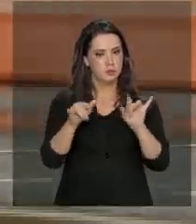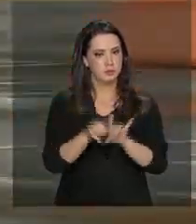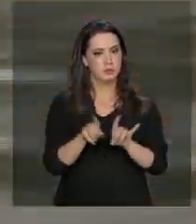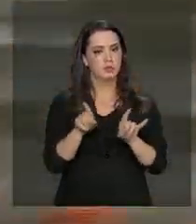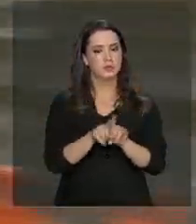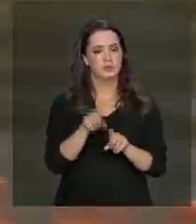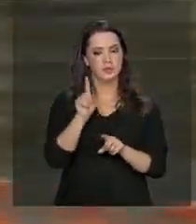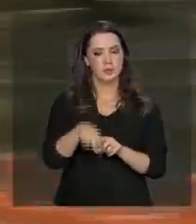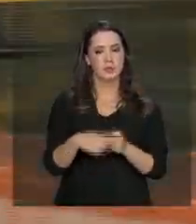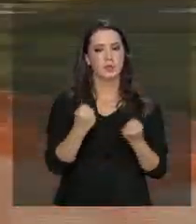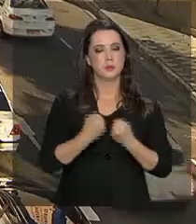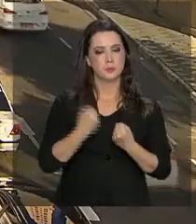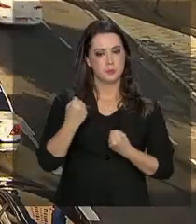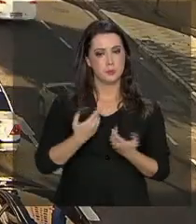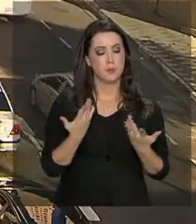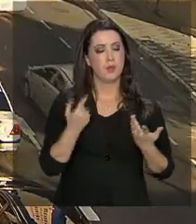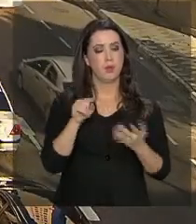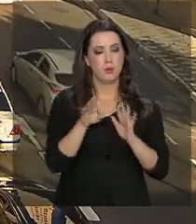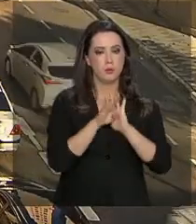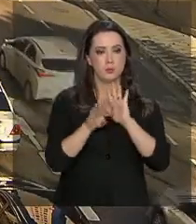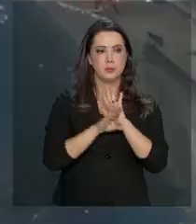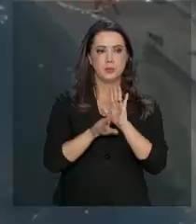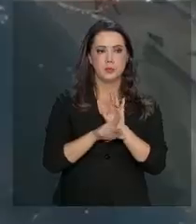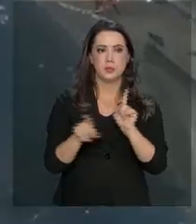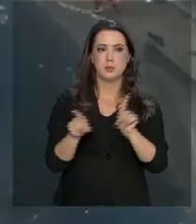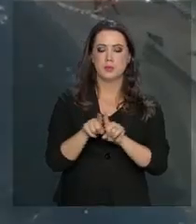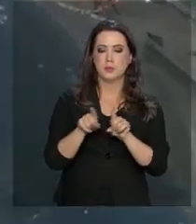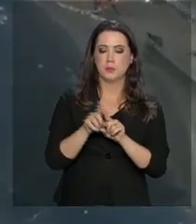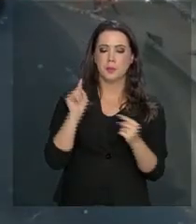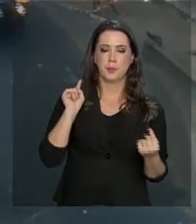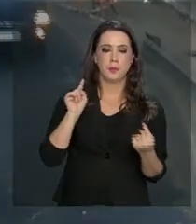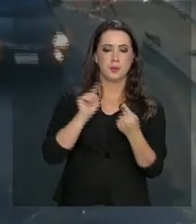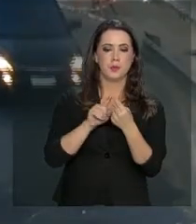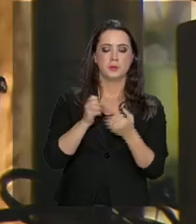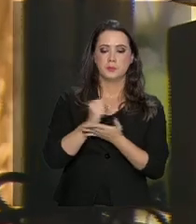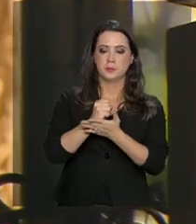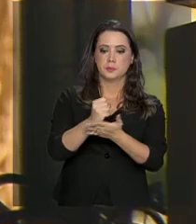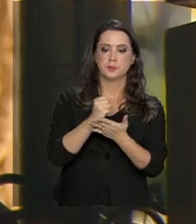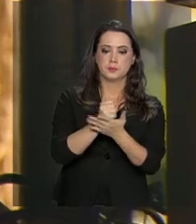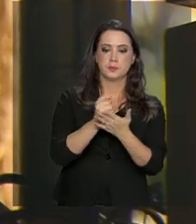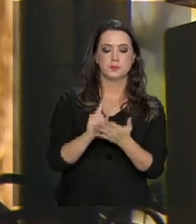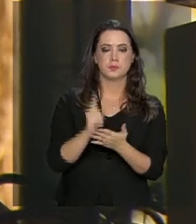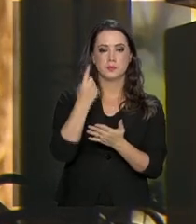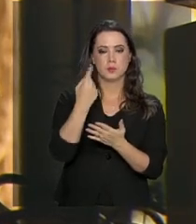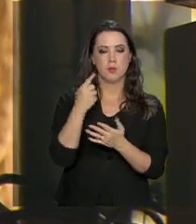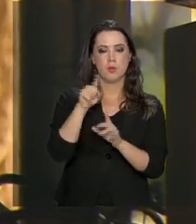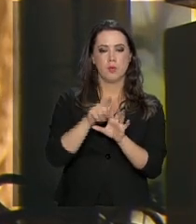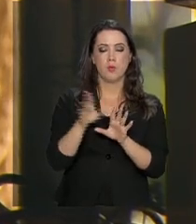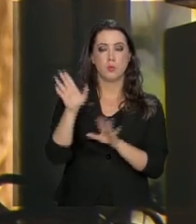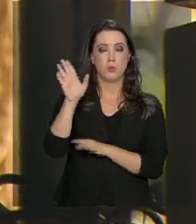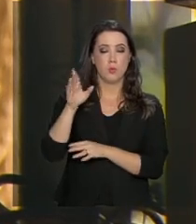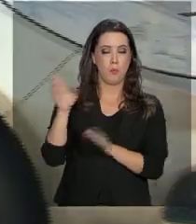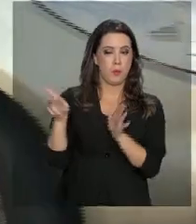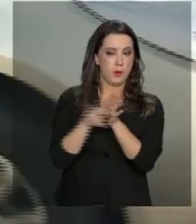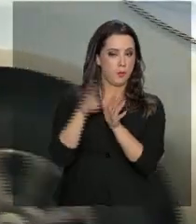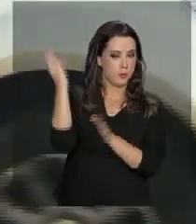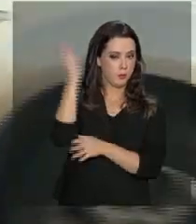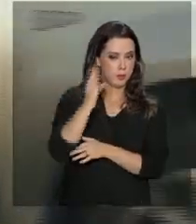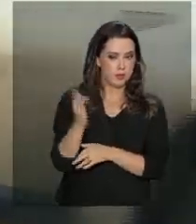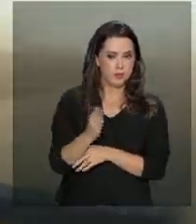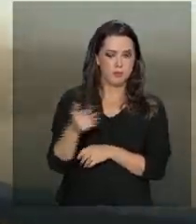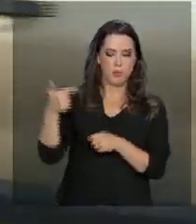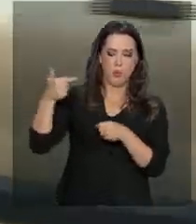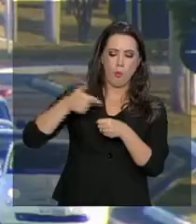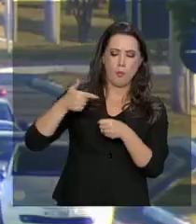qualidade de automóveis o programa também tem o objetivo de oferecer uma matriz nacional de combustíveis